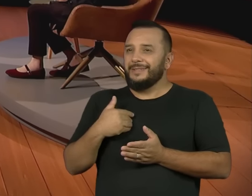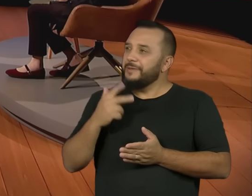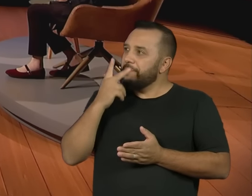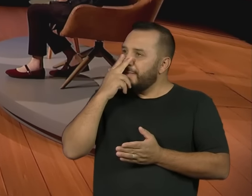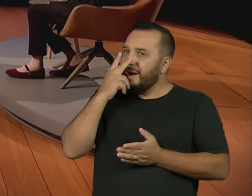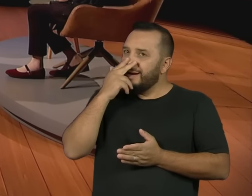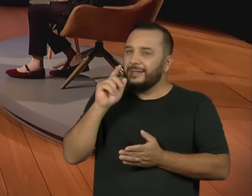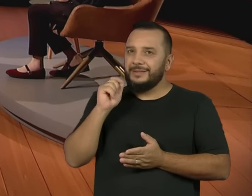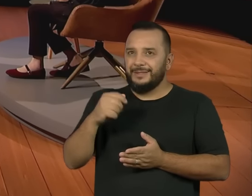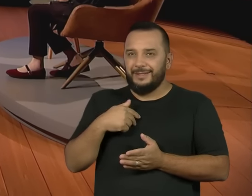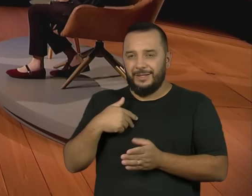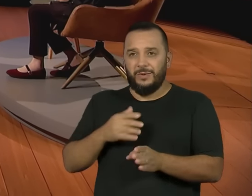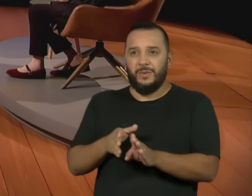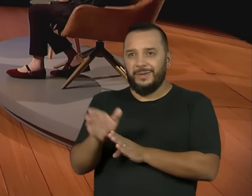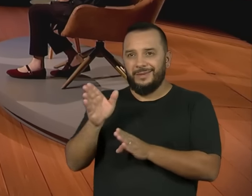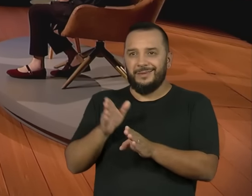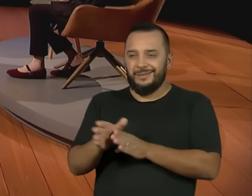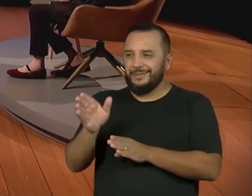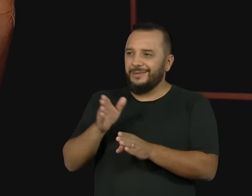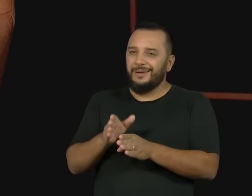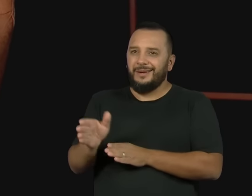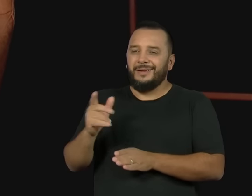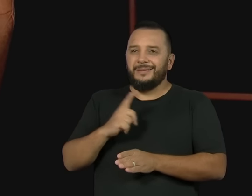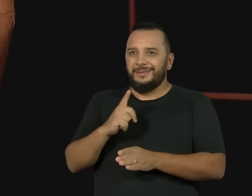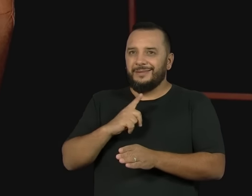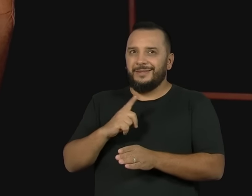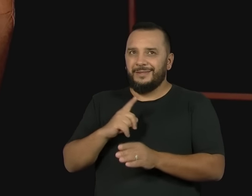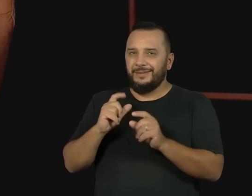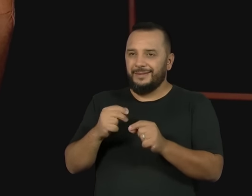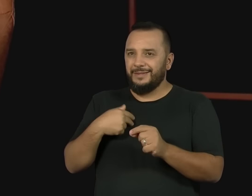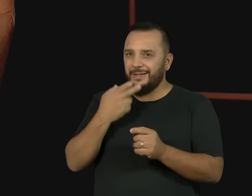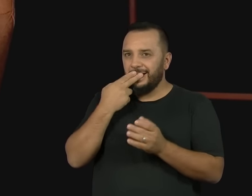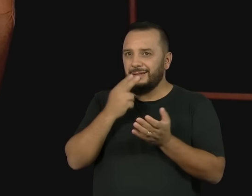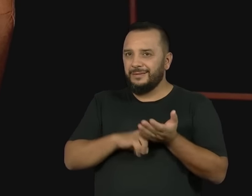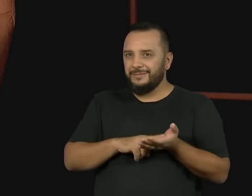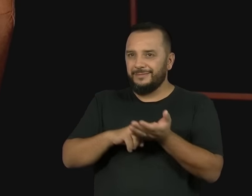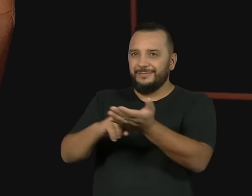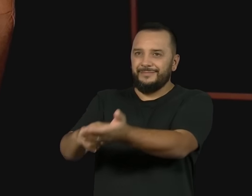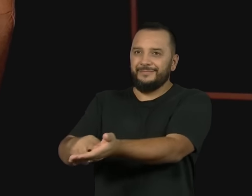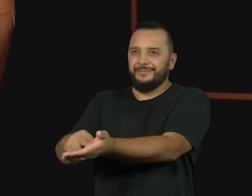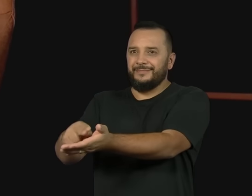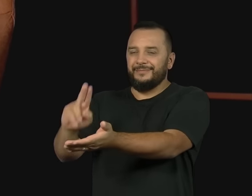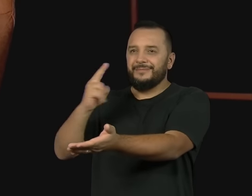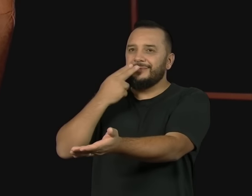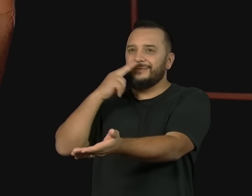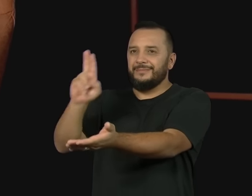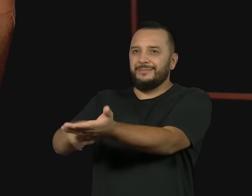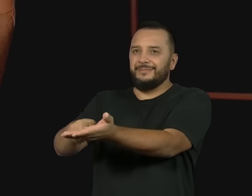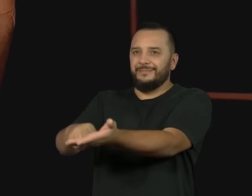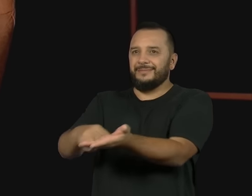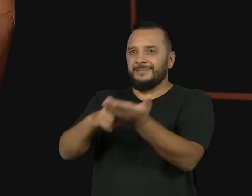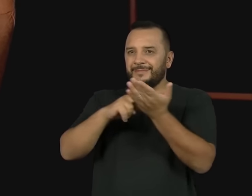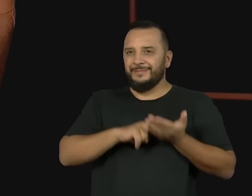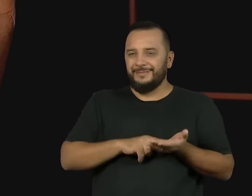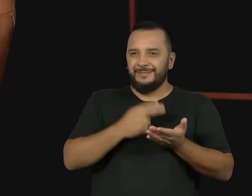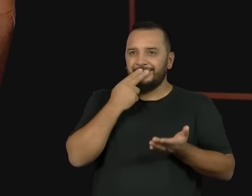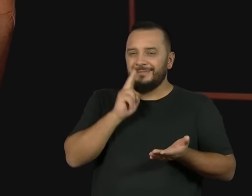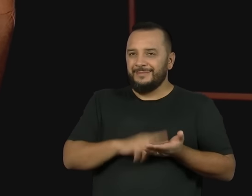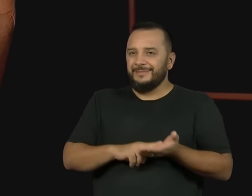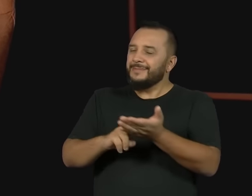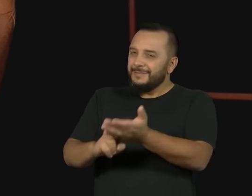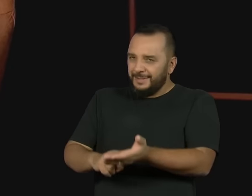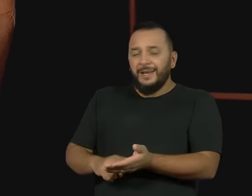de troca de coisas por carta, e isso me influenciou, me instruiu para fazer todo o